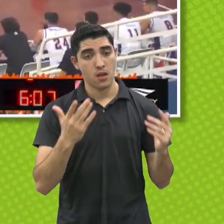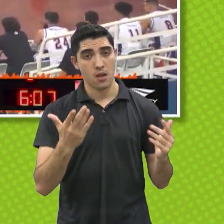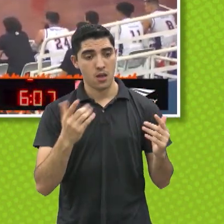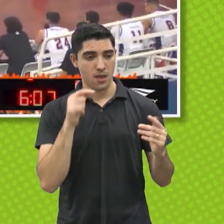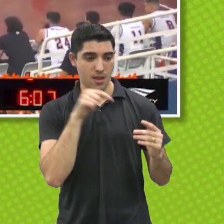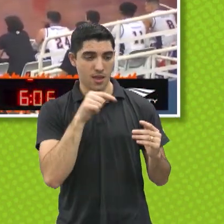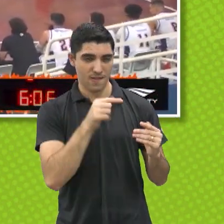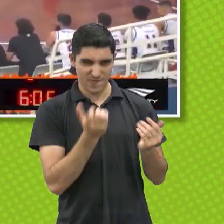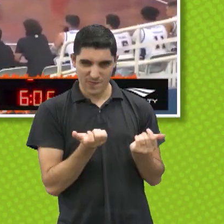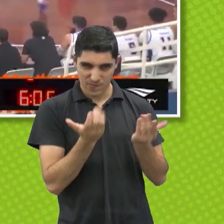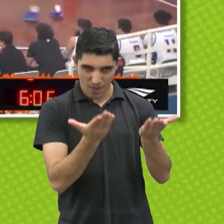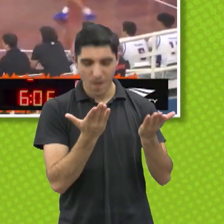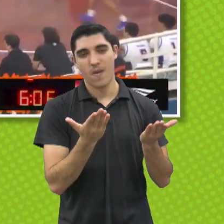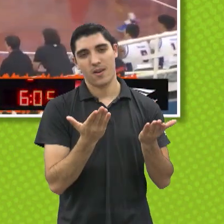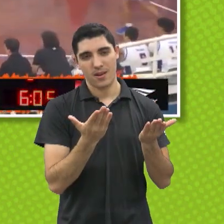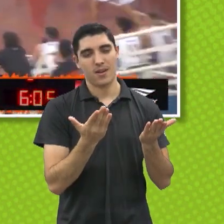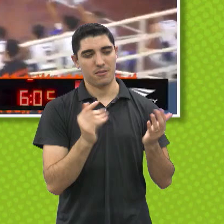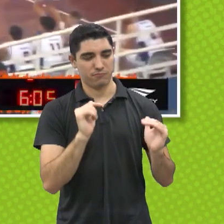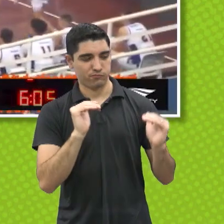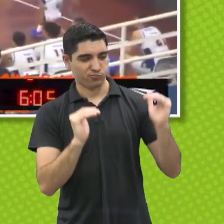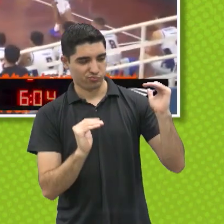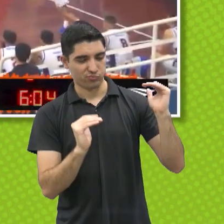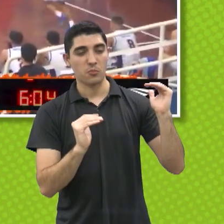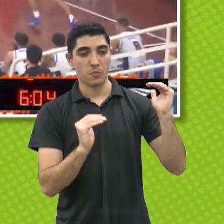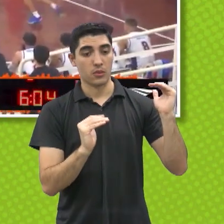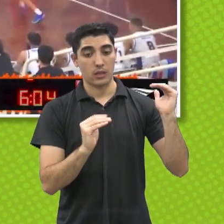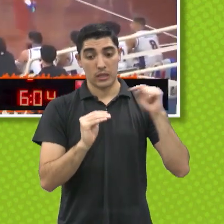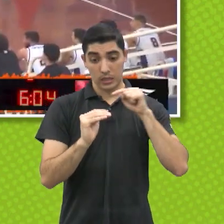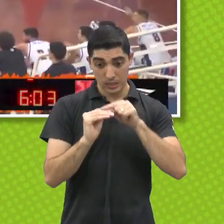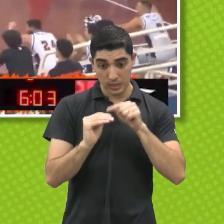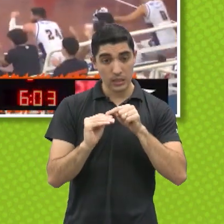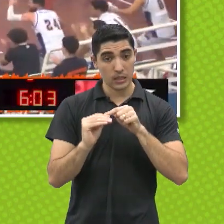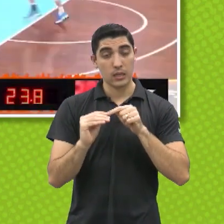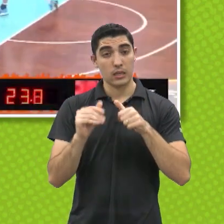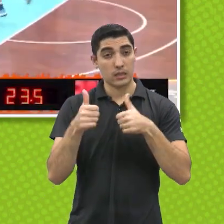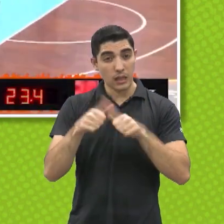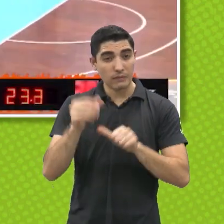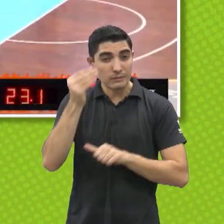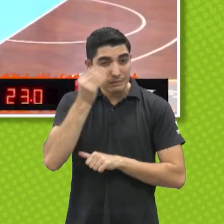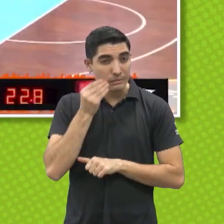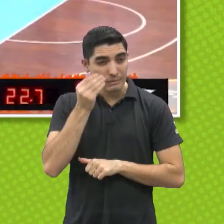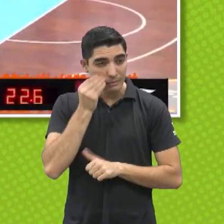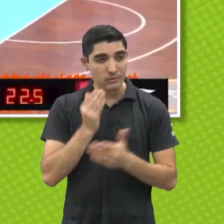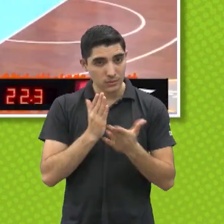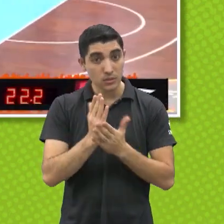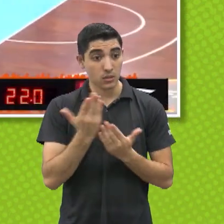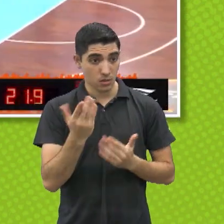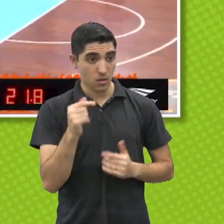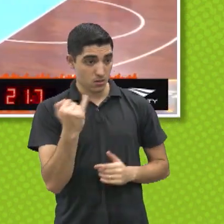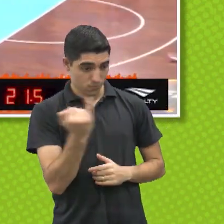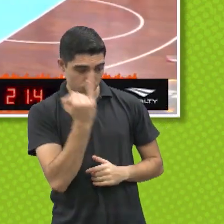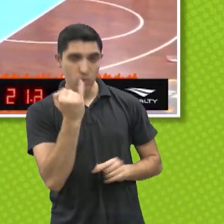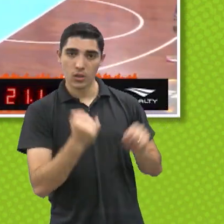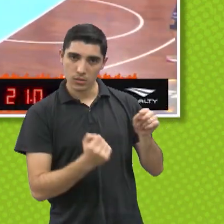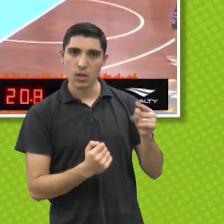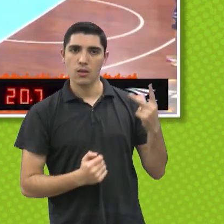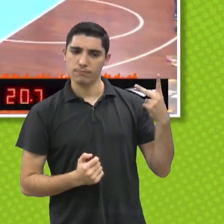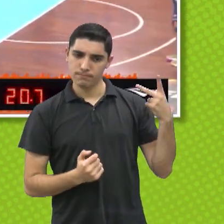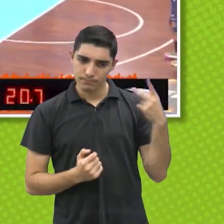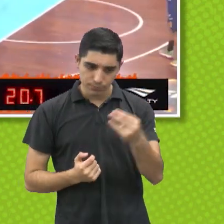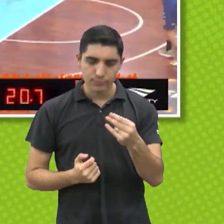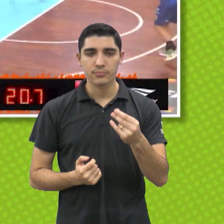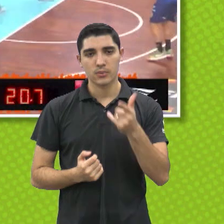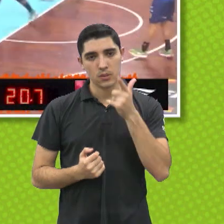fora de casa, contra o adversário que estava lutando ali no rebolo, acaba sendo importante também a segunda vitória nesse realinhamento aí,